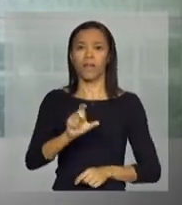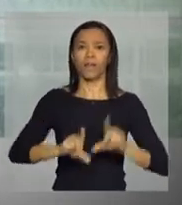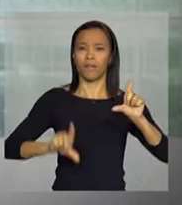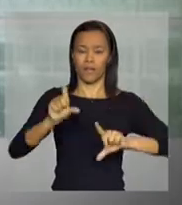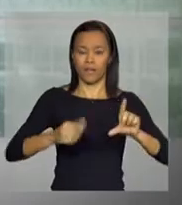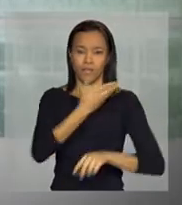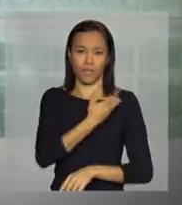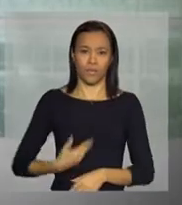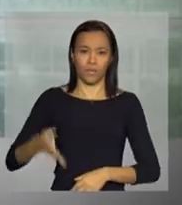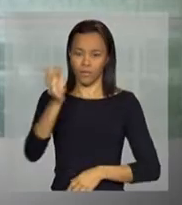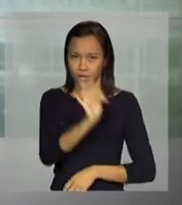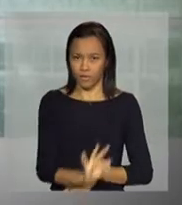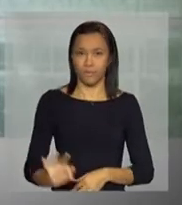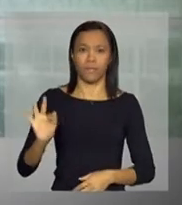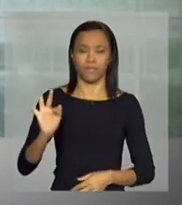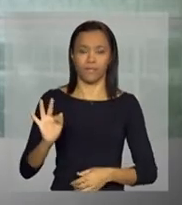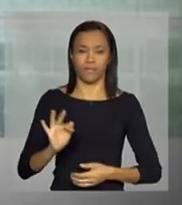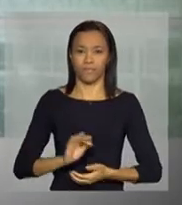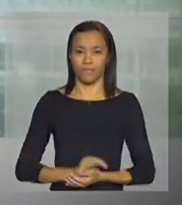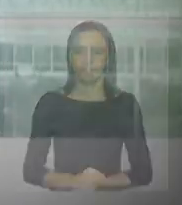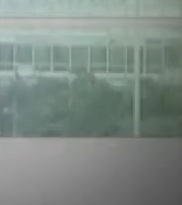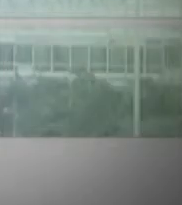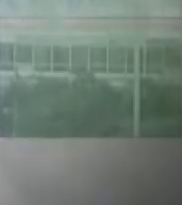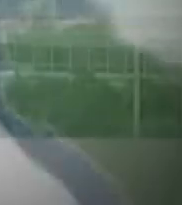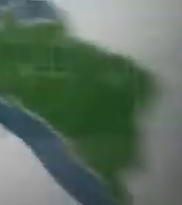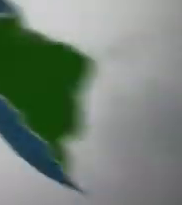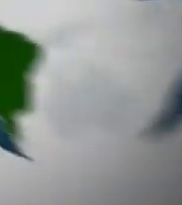NBR a TV do Governo